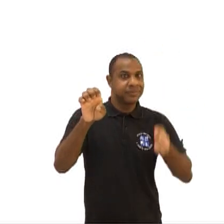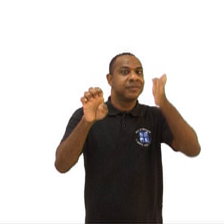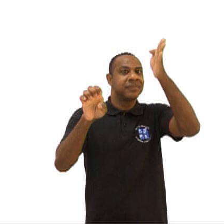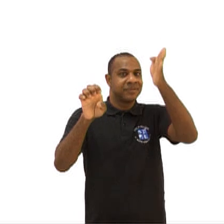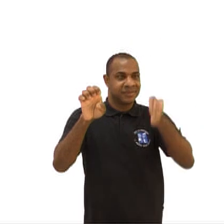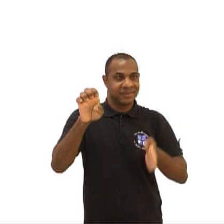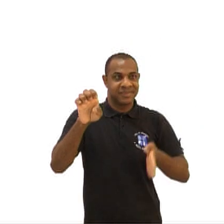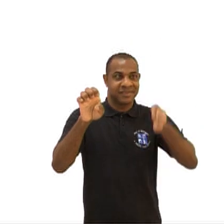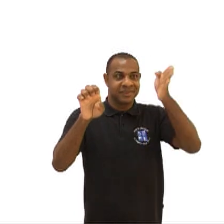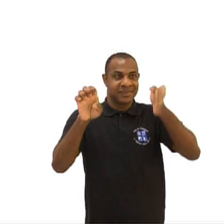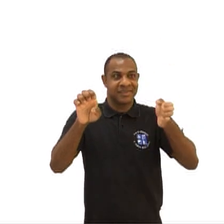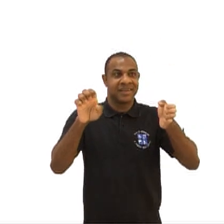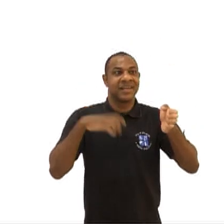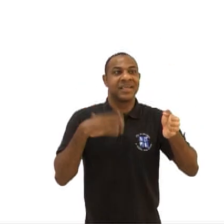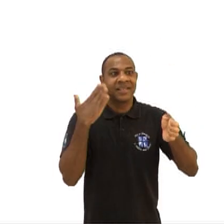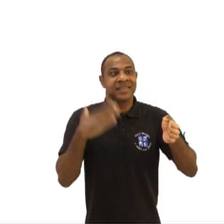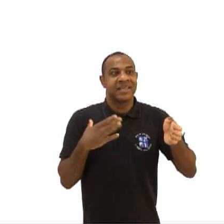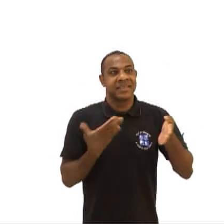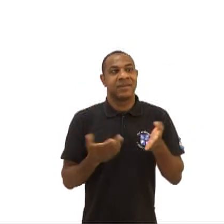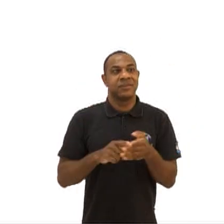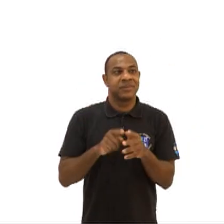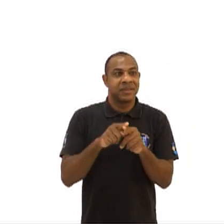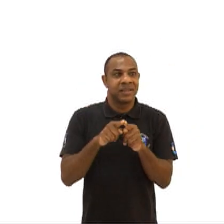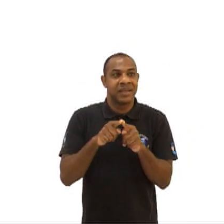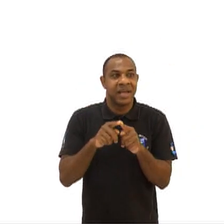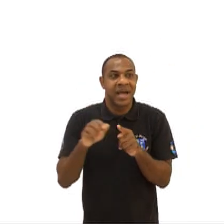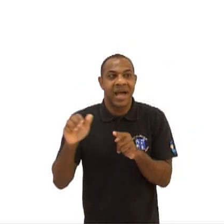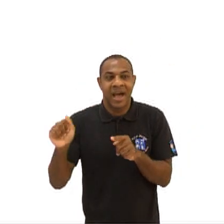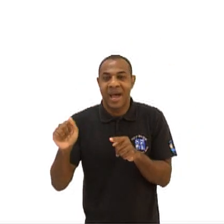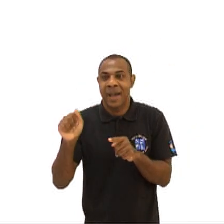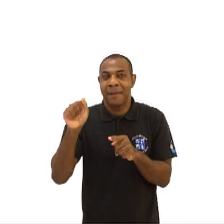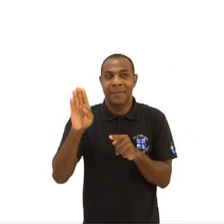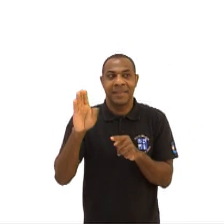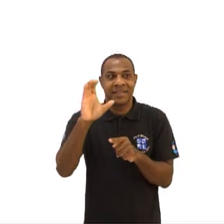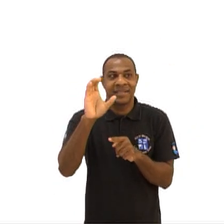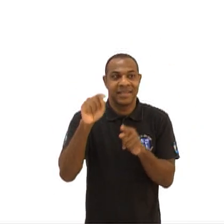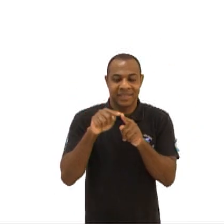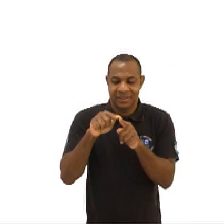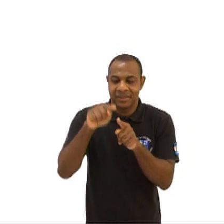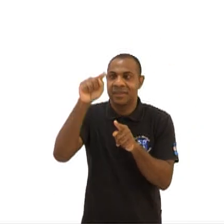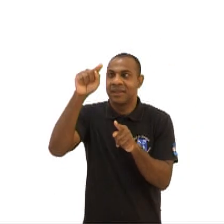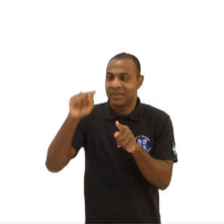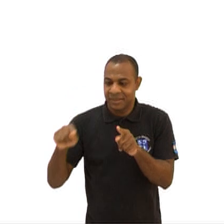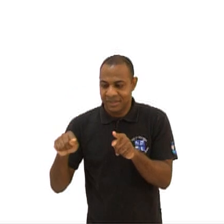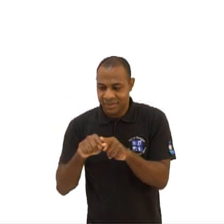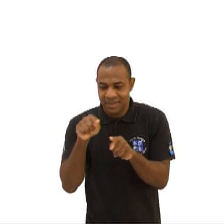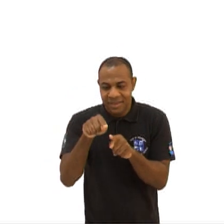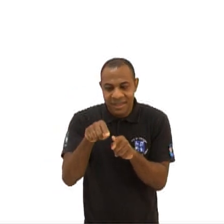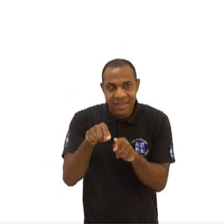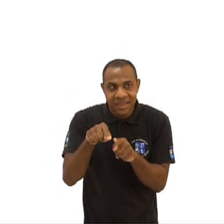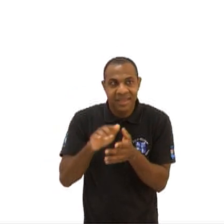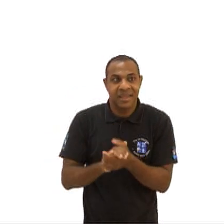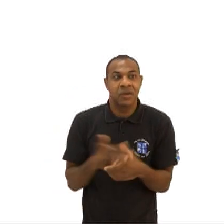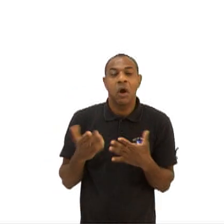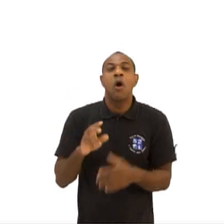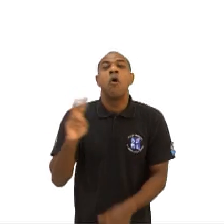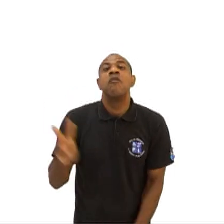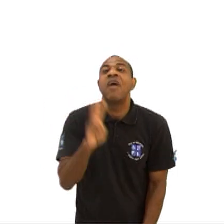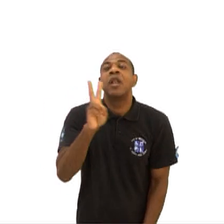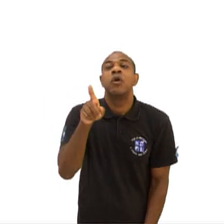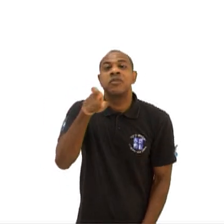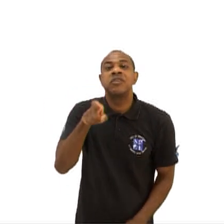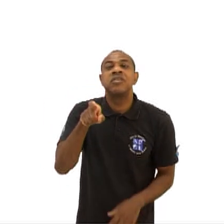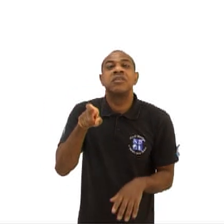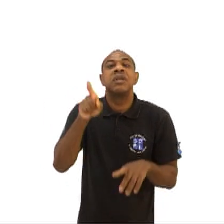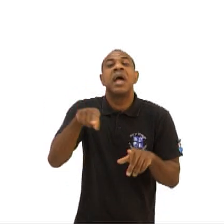E aí eu tenho o triângulo ABC, né? O valor de X que satisfaz essa condição é? Bom, como